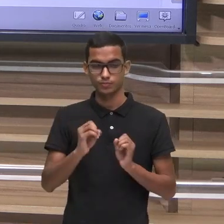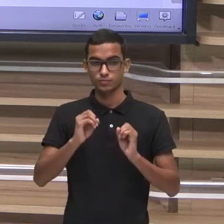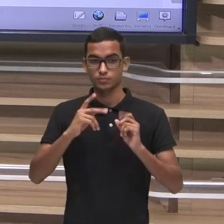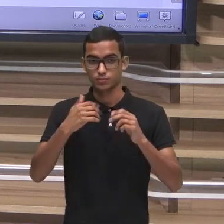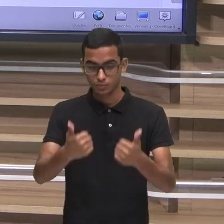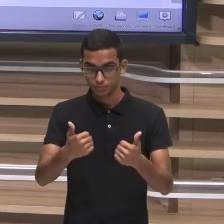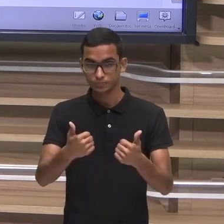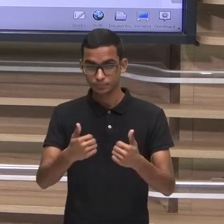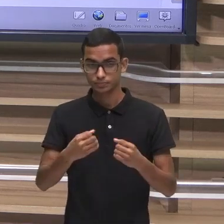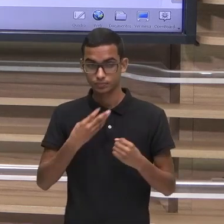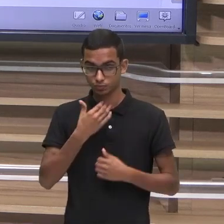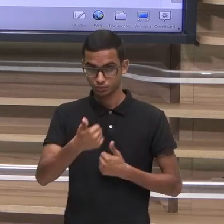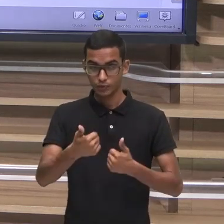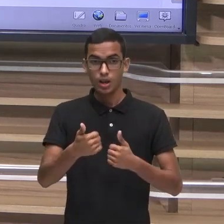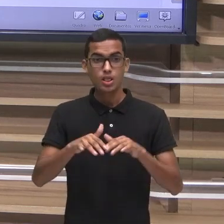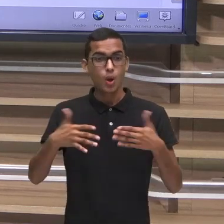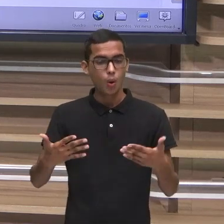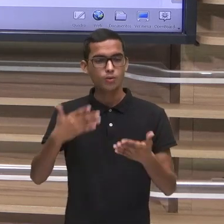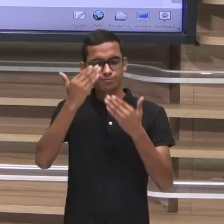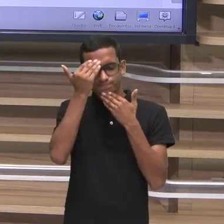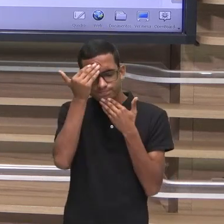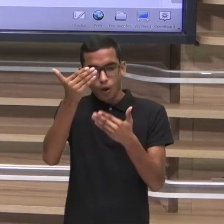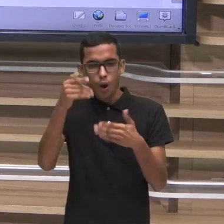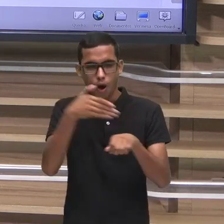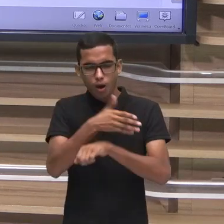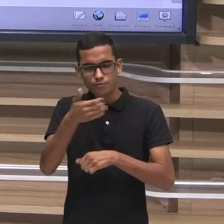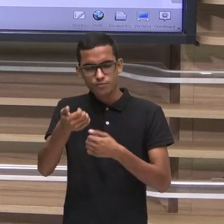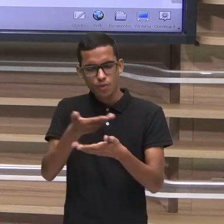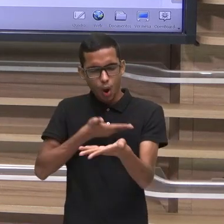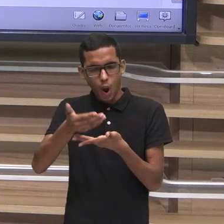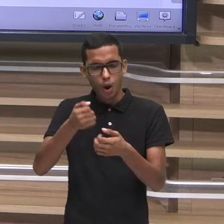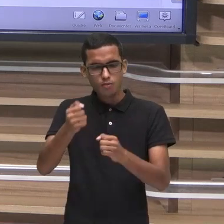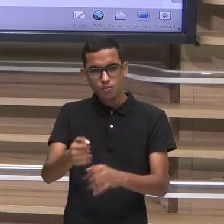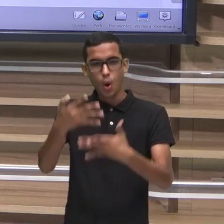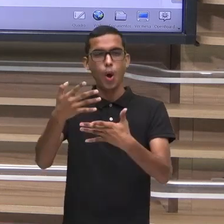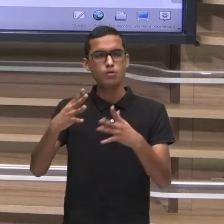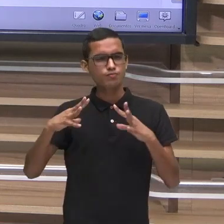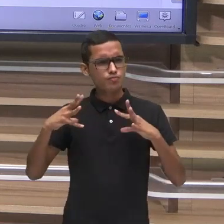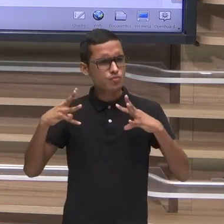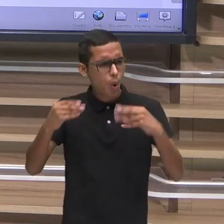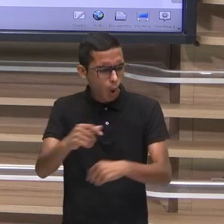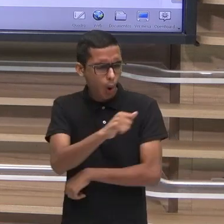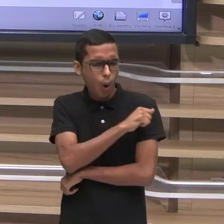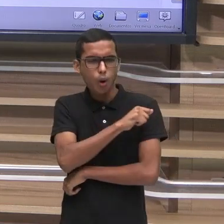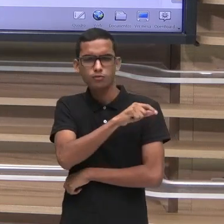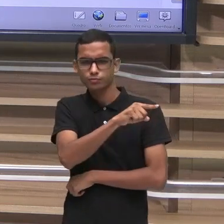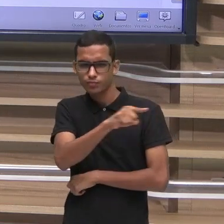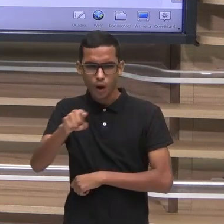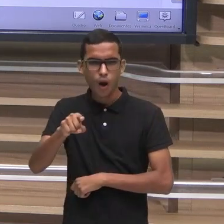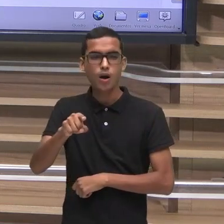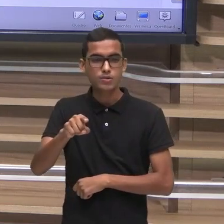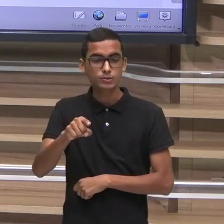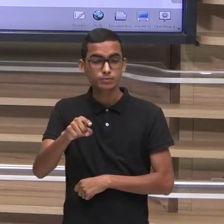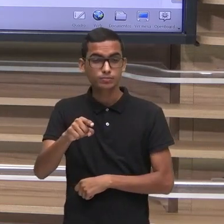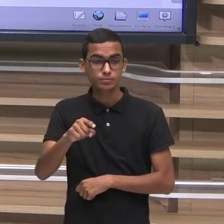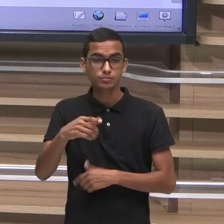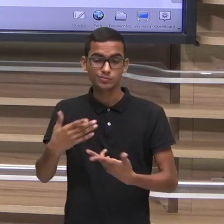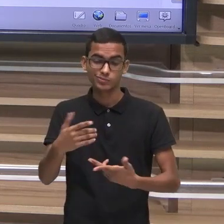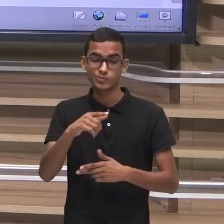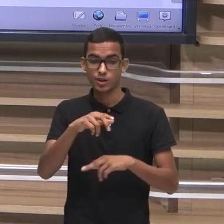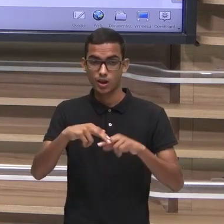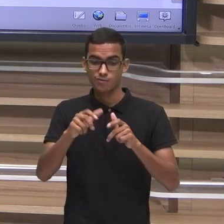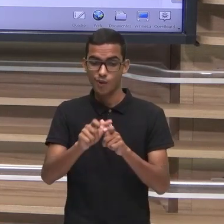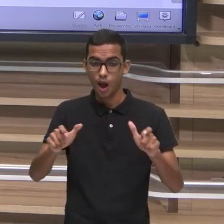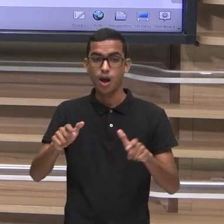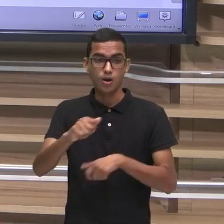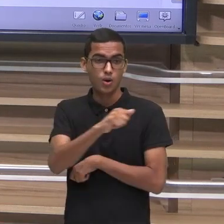eu agradeço muito a participação de todos vocês, de todas, né? Até porque a maioria que participou